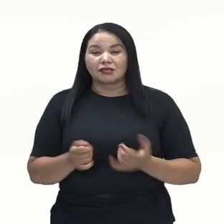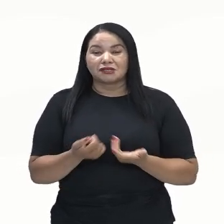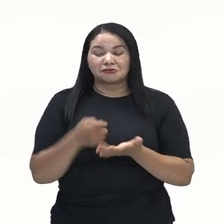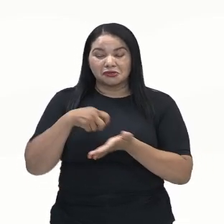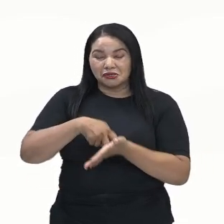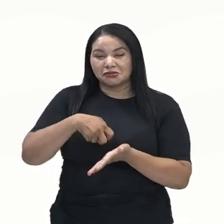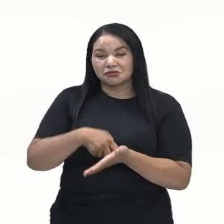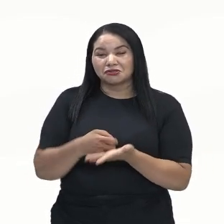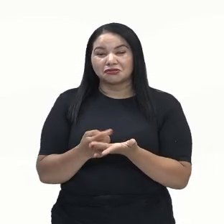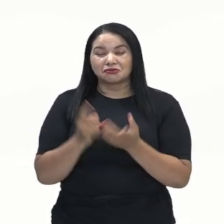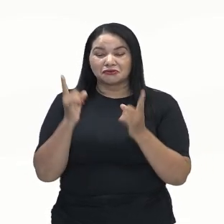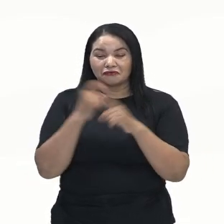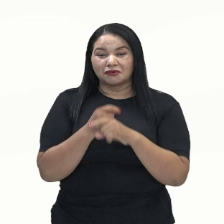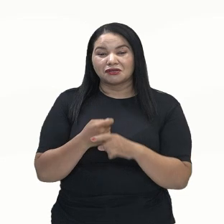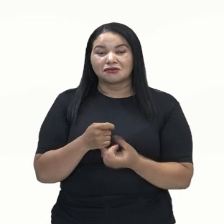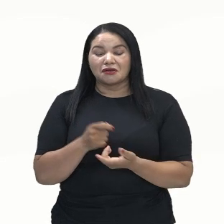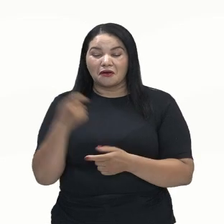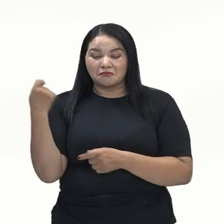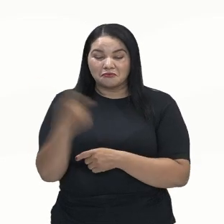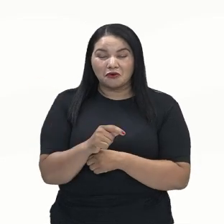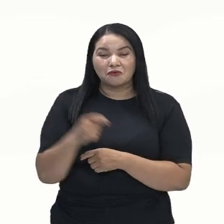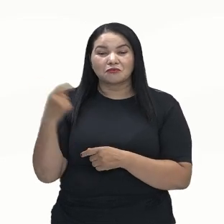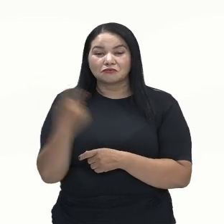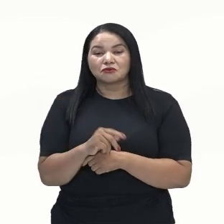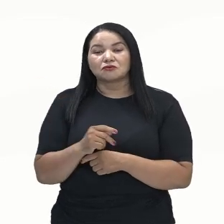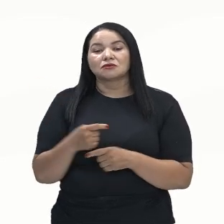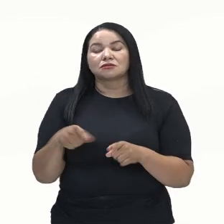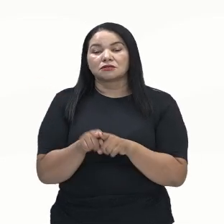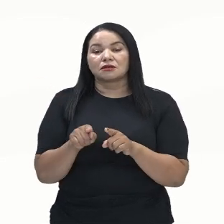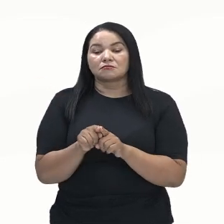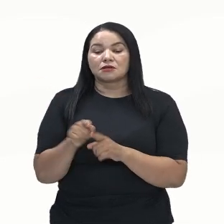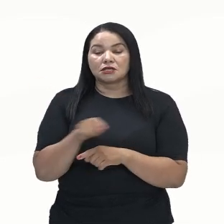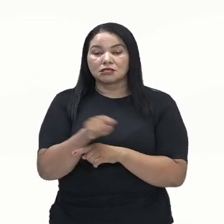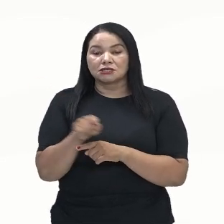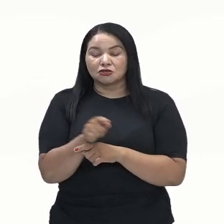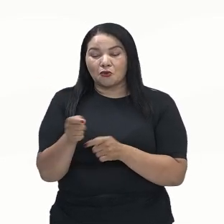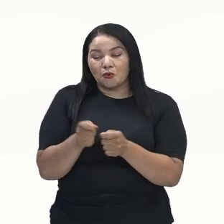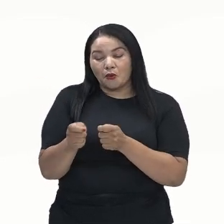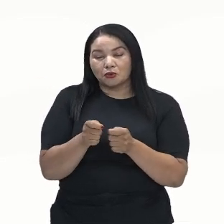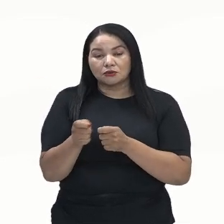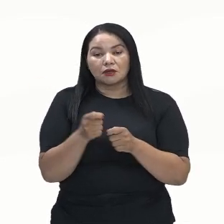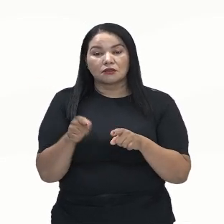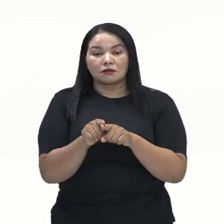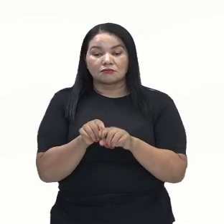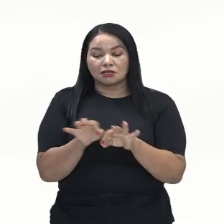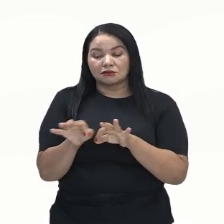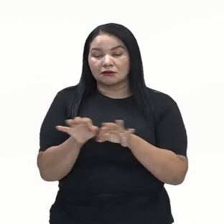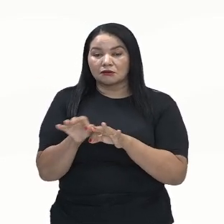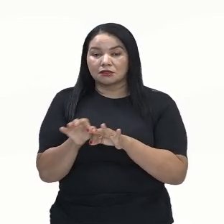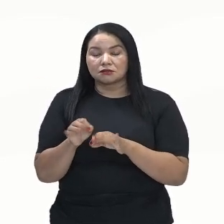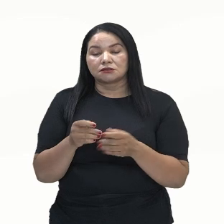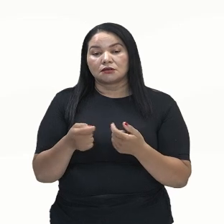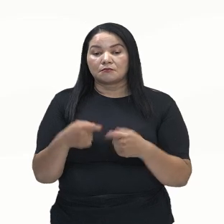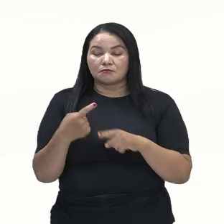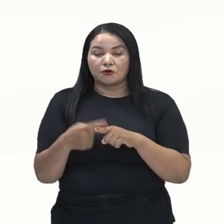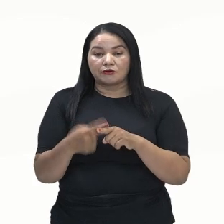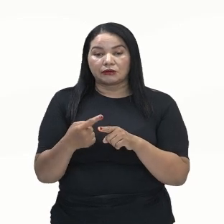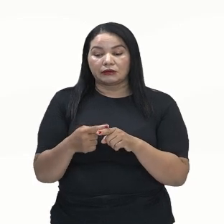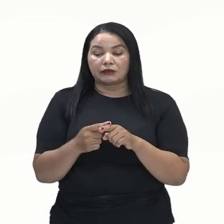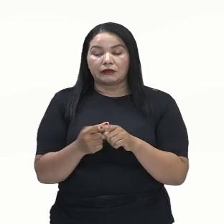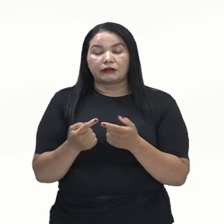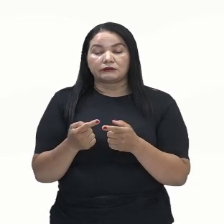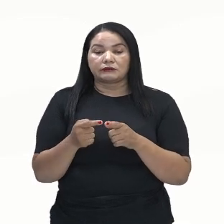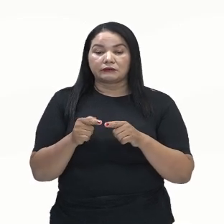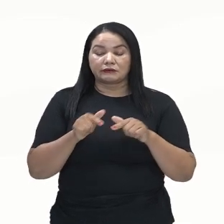físicos, punições, com o intuito de manter o controle e a ordem, já que era um trabalho